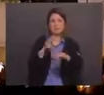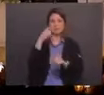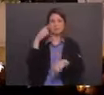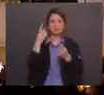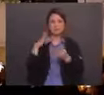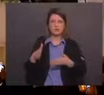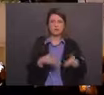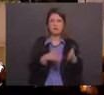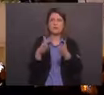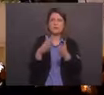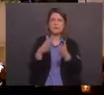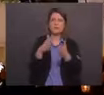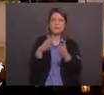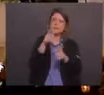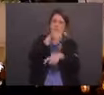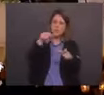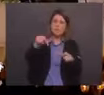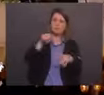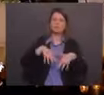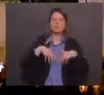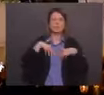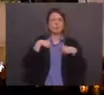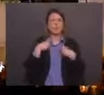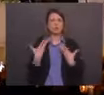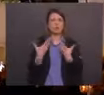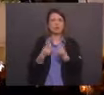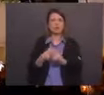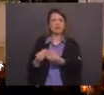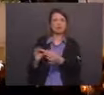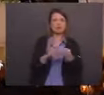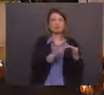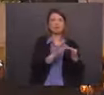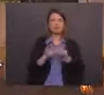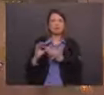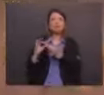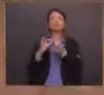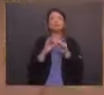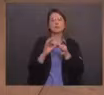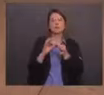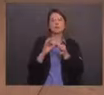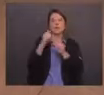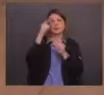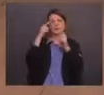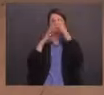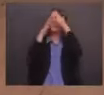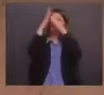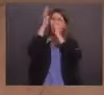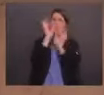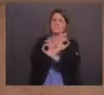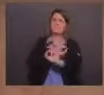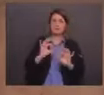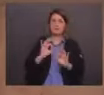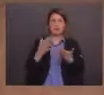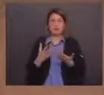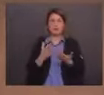caminho humano e espiritual juntos, ao longo do tempo, para a plenitude do céu. Com confiança